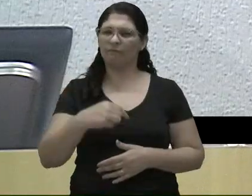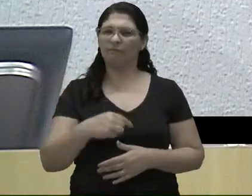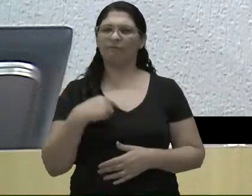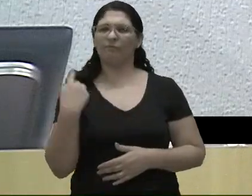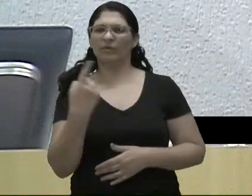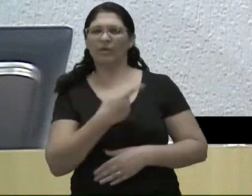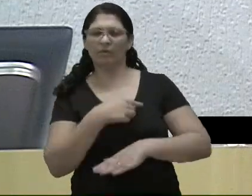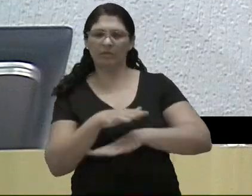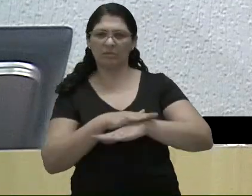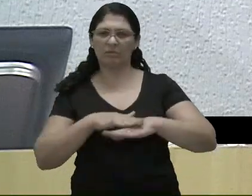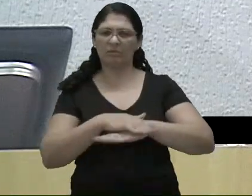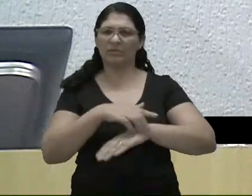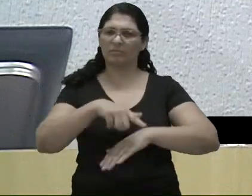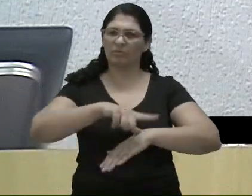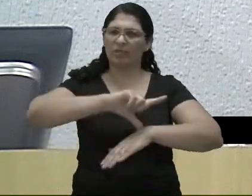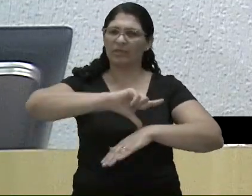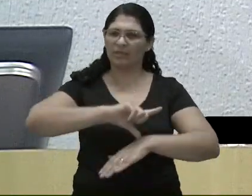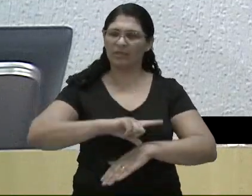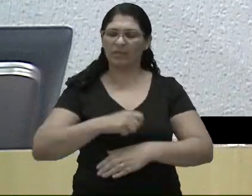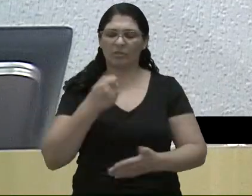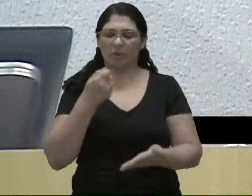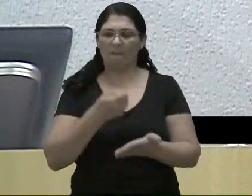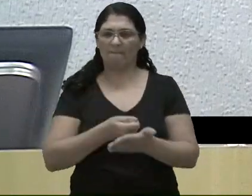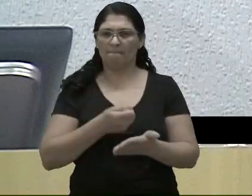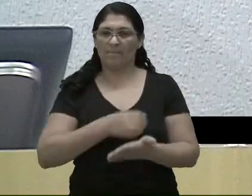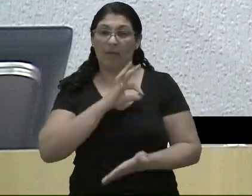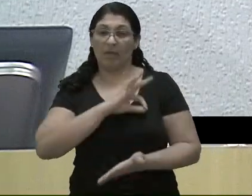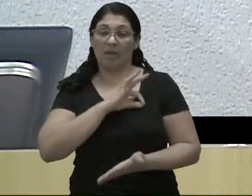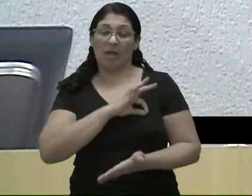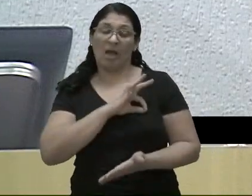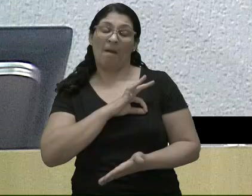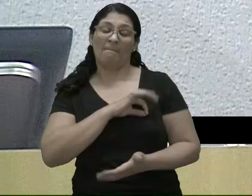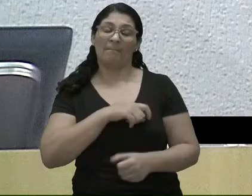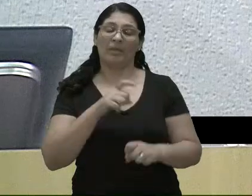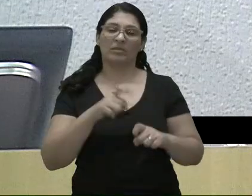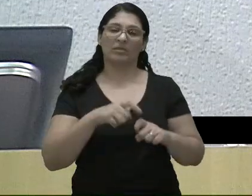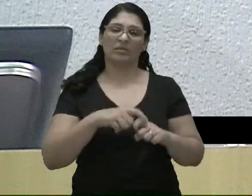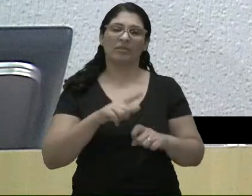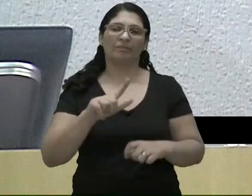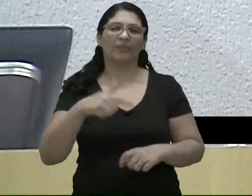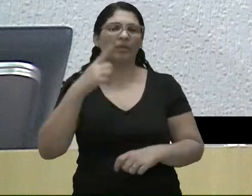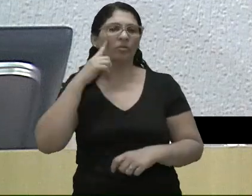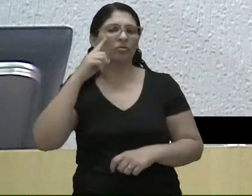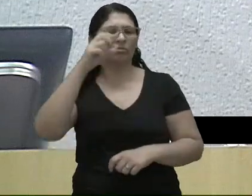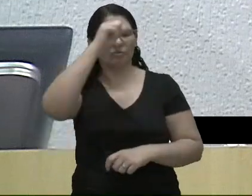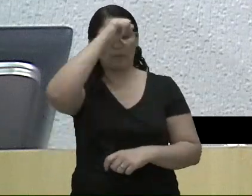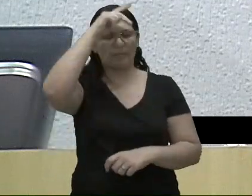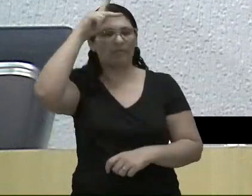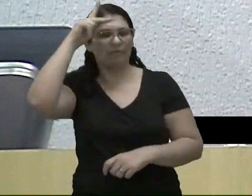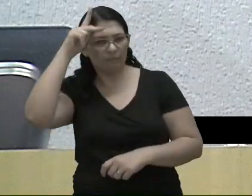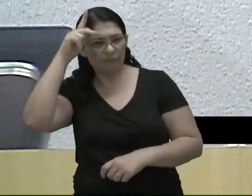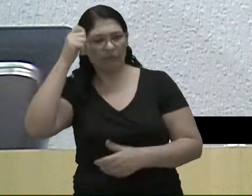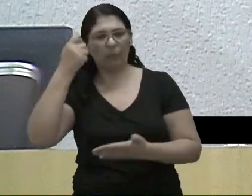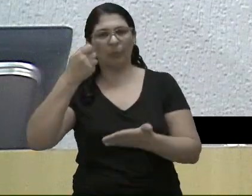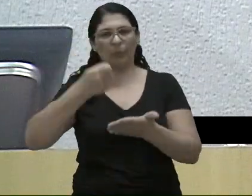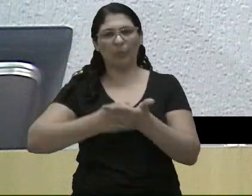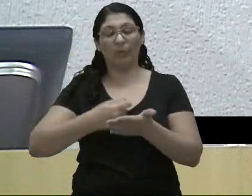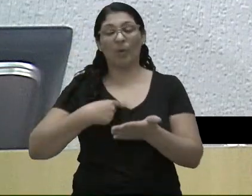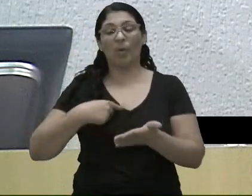o atraso do pagamento dos médicos e no outro dia houve um repasse da prefeitura. Eu te mandei, né, um print